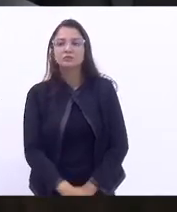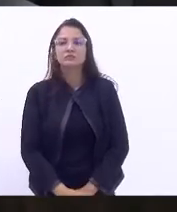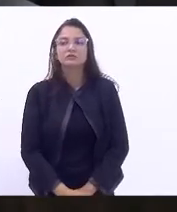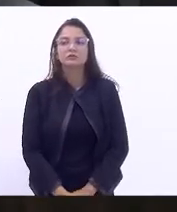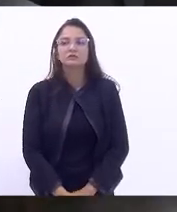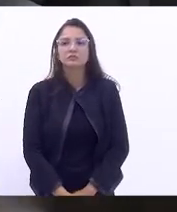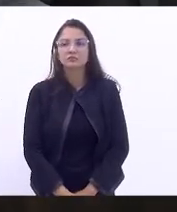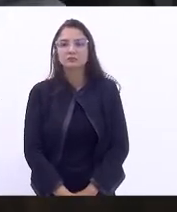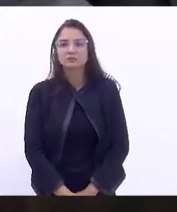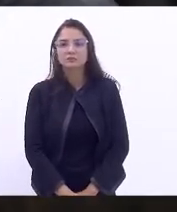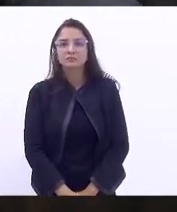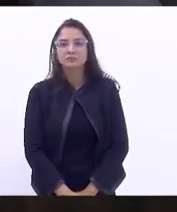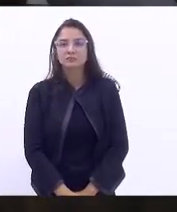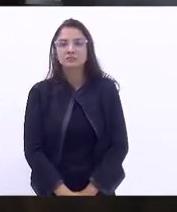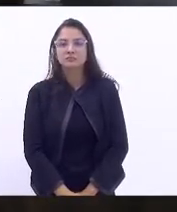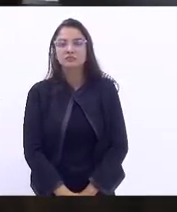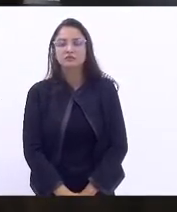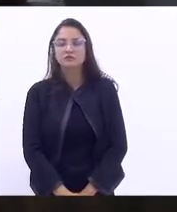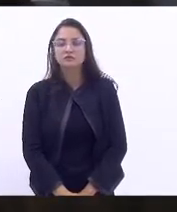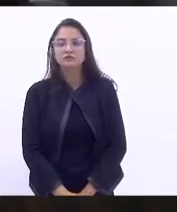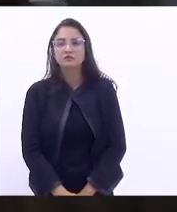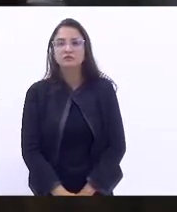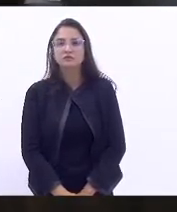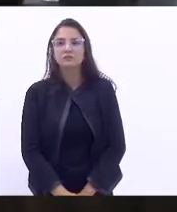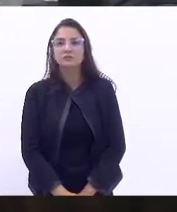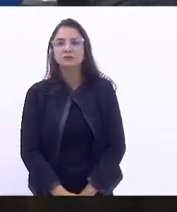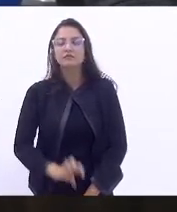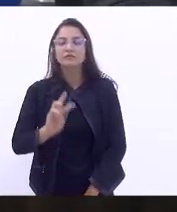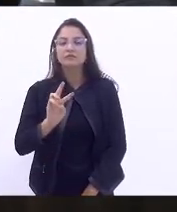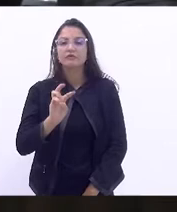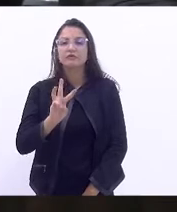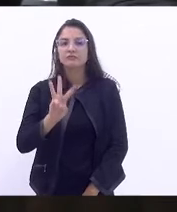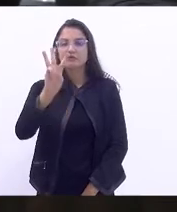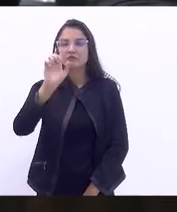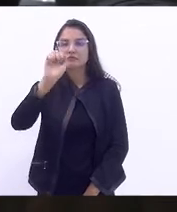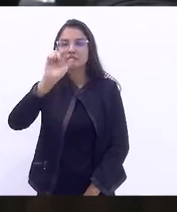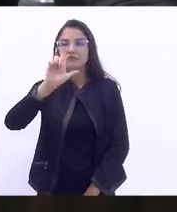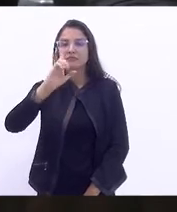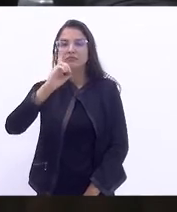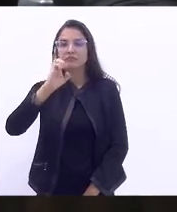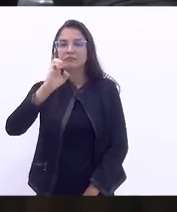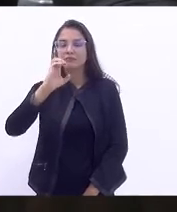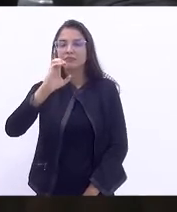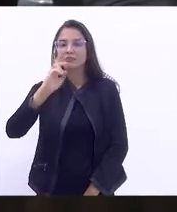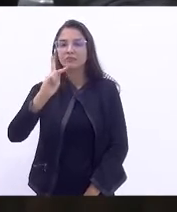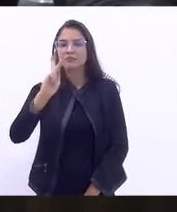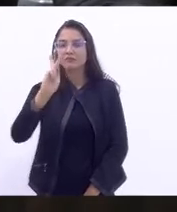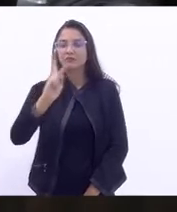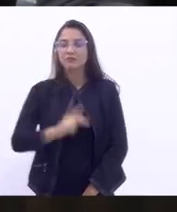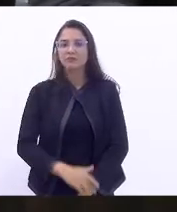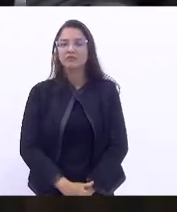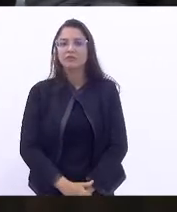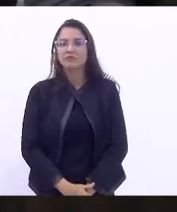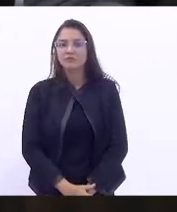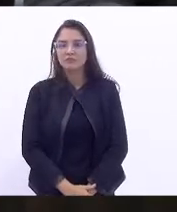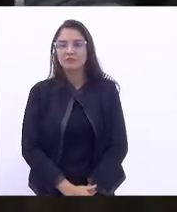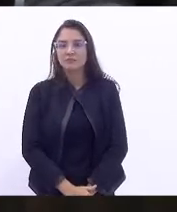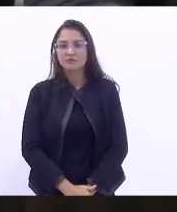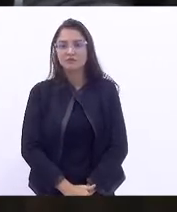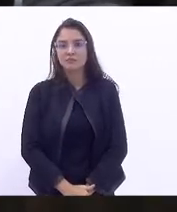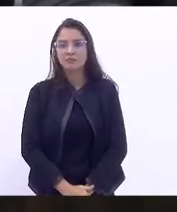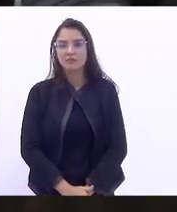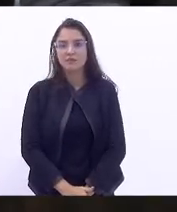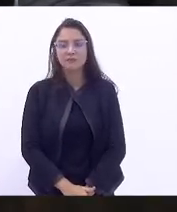Deputada Tia Ju. Deputado Valdeque Carneiro. Deputado Valdeque